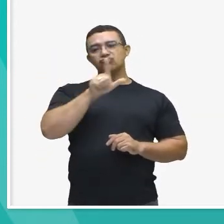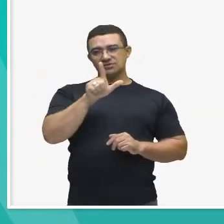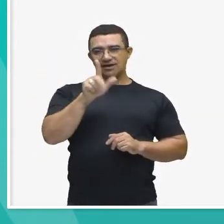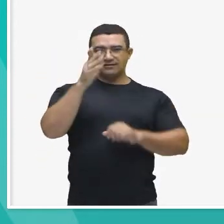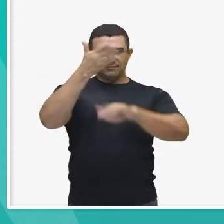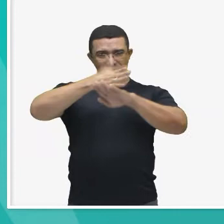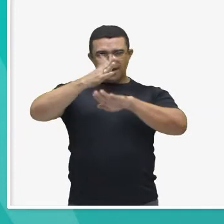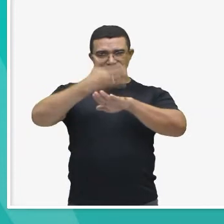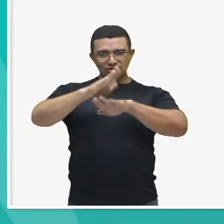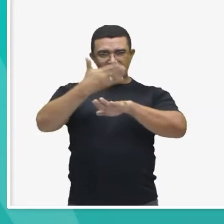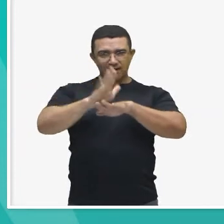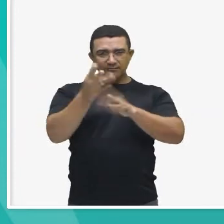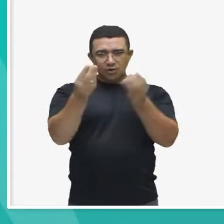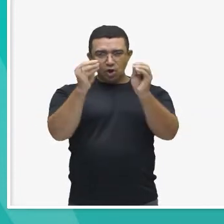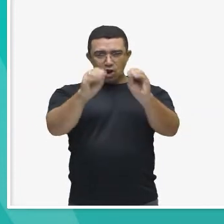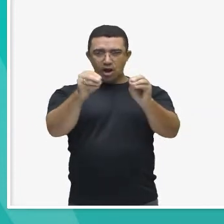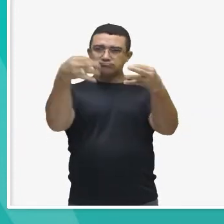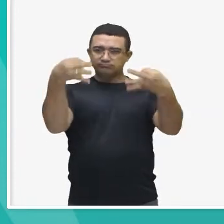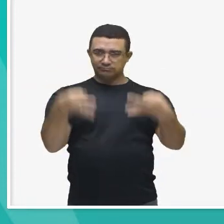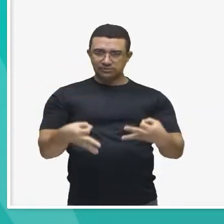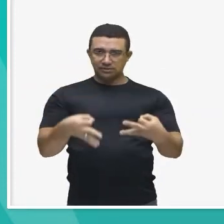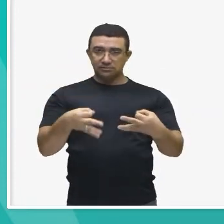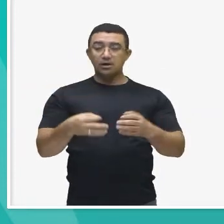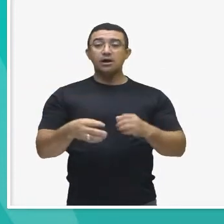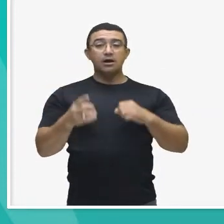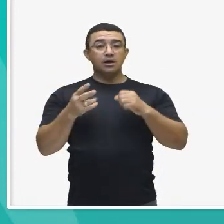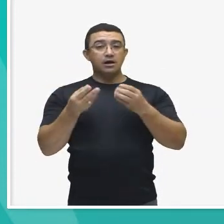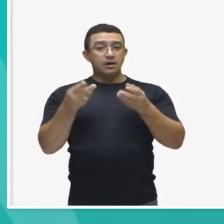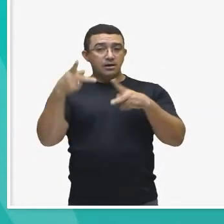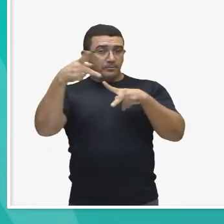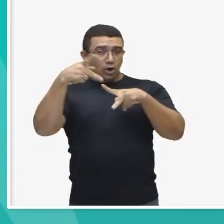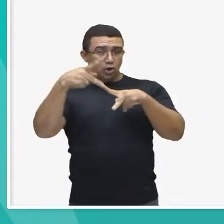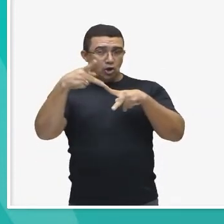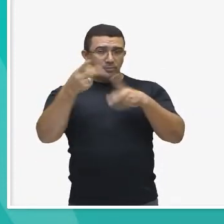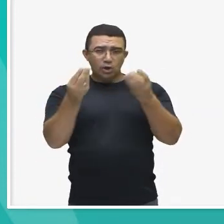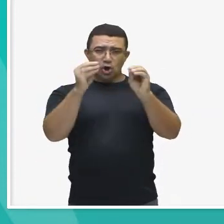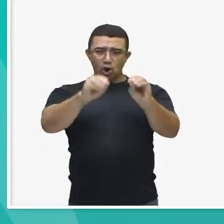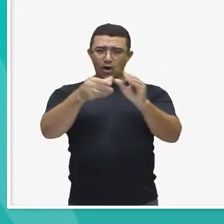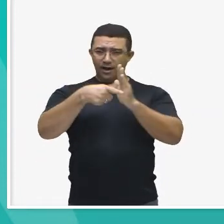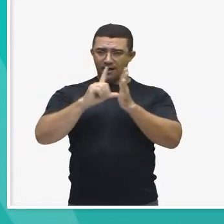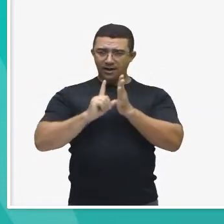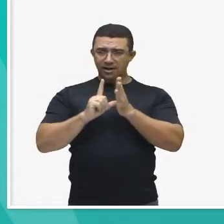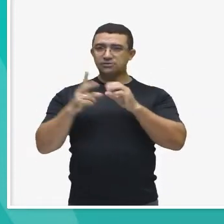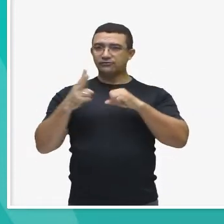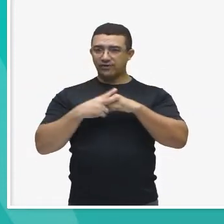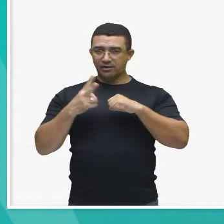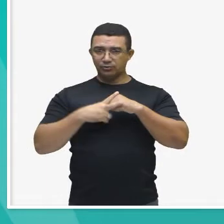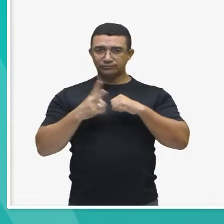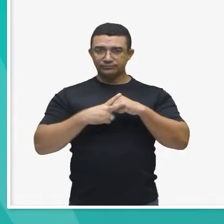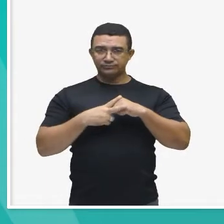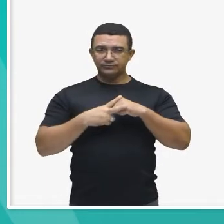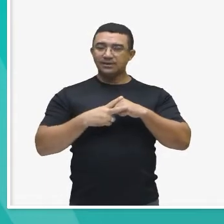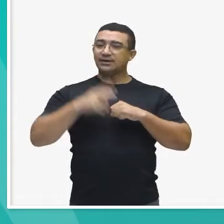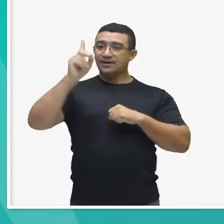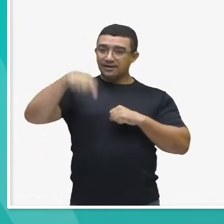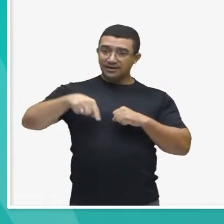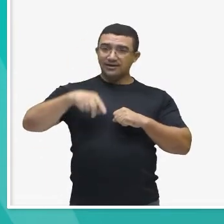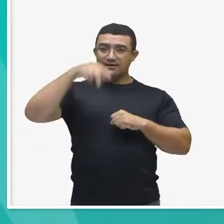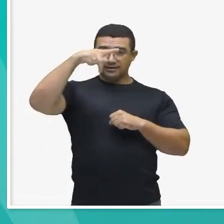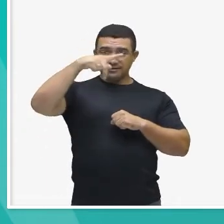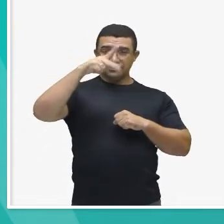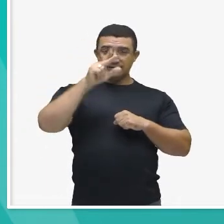é colocado antes do verbo, né? Isso aí tem que ficar bem claro. Antes do verbo,